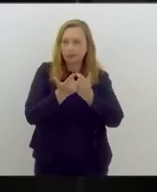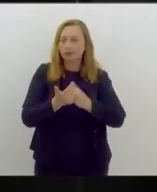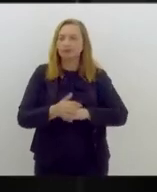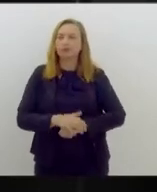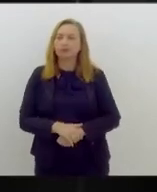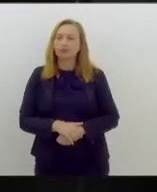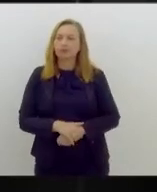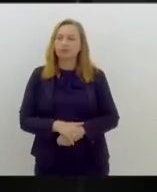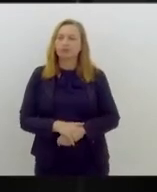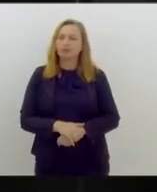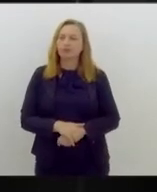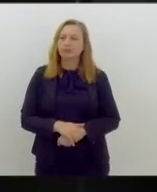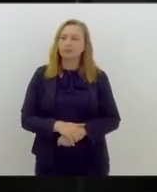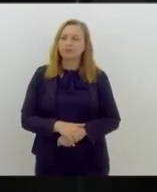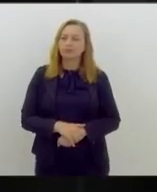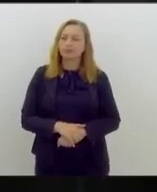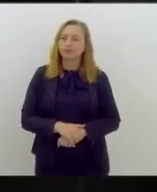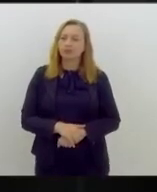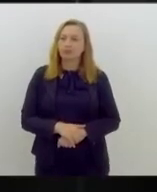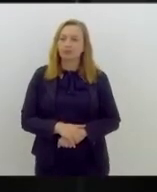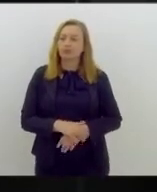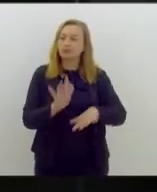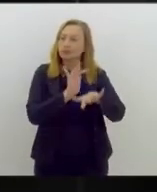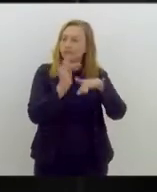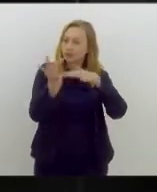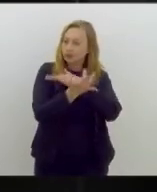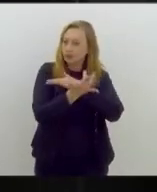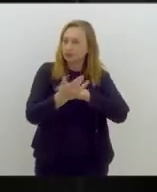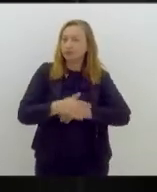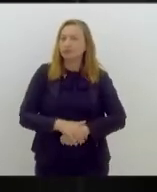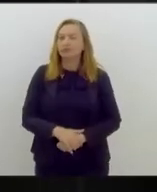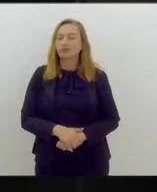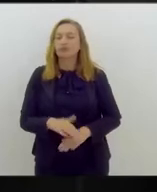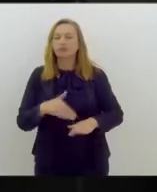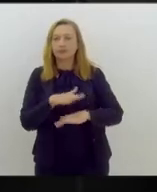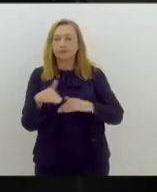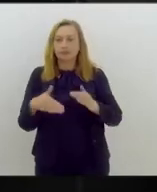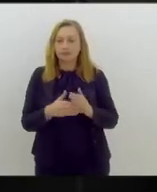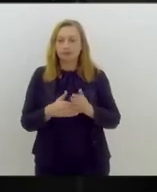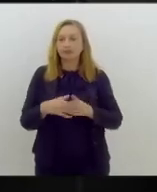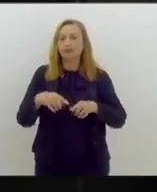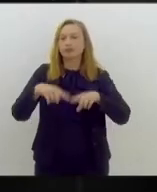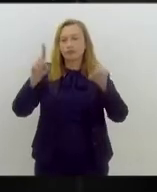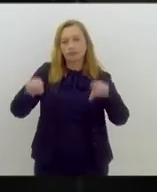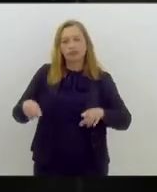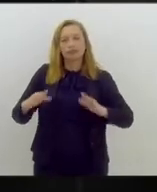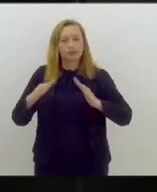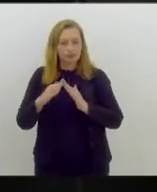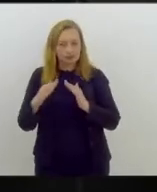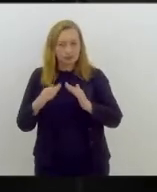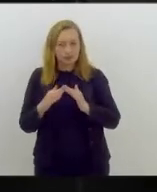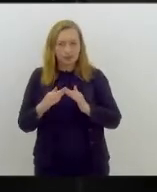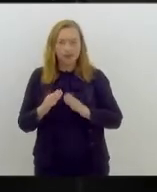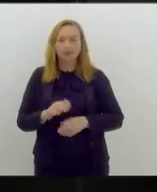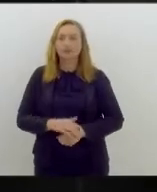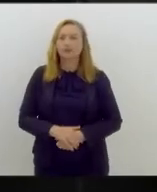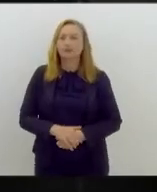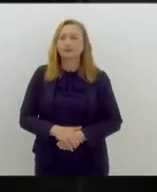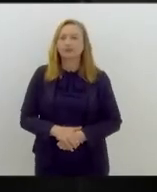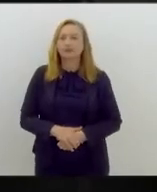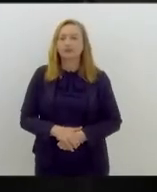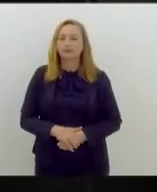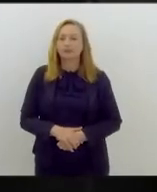nos assiste pela TV alertas acompanha pelas redes sociais a todos os servidores e servidores dessa casa